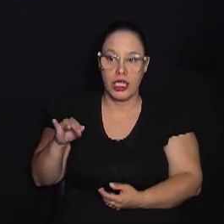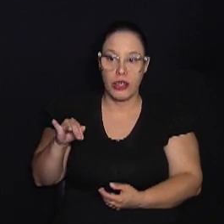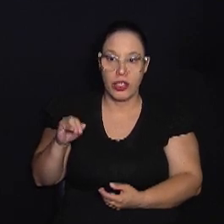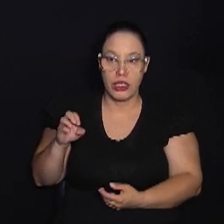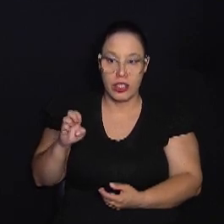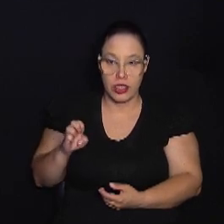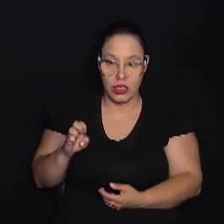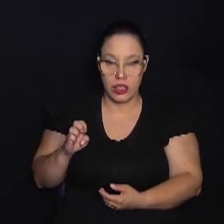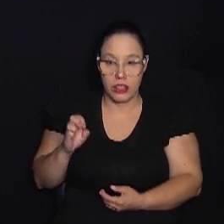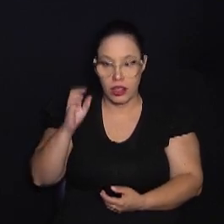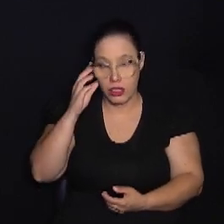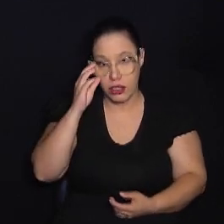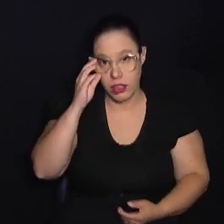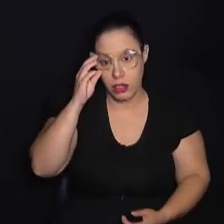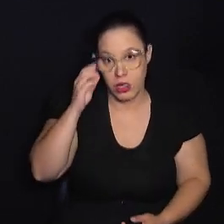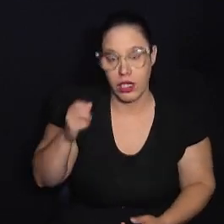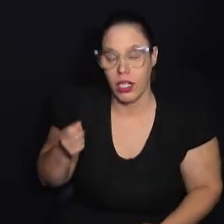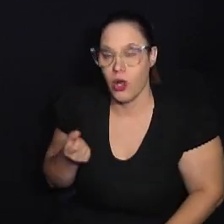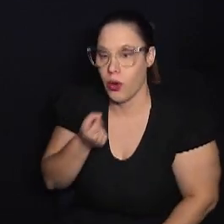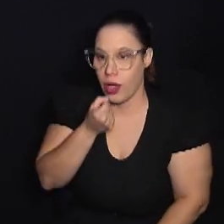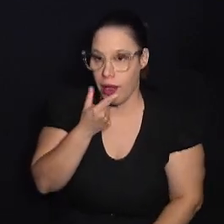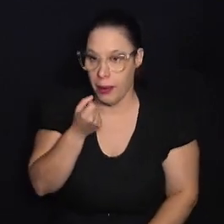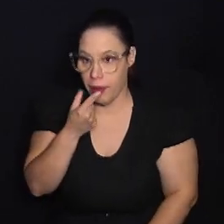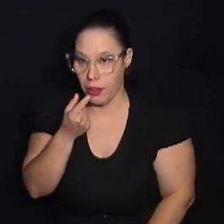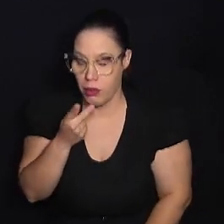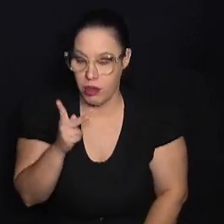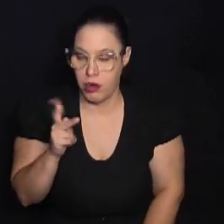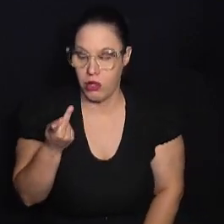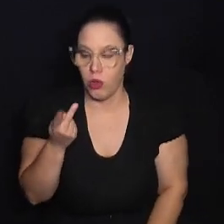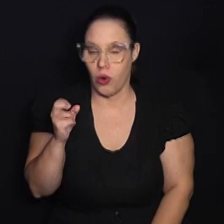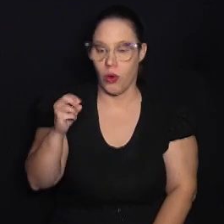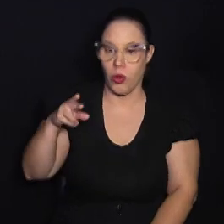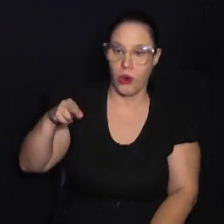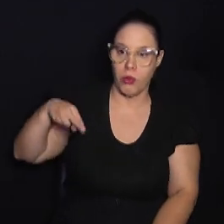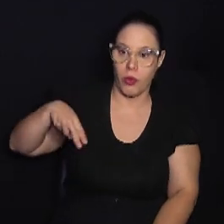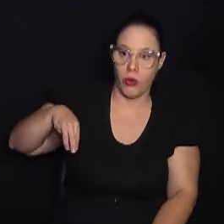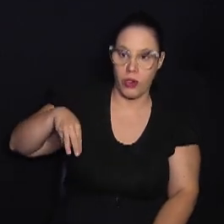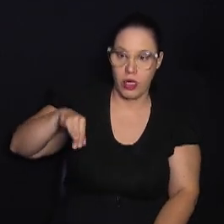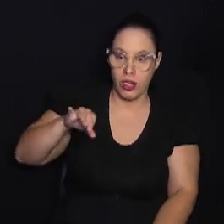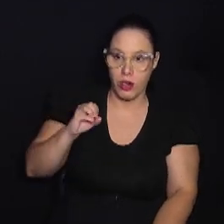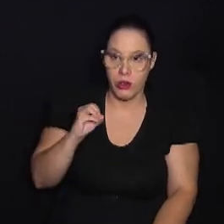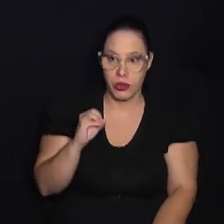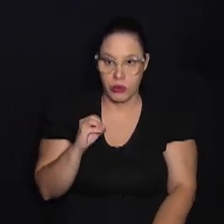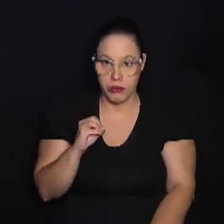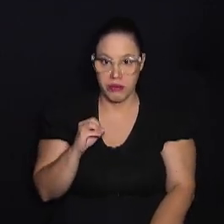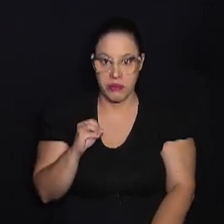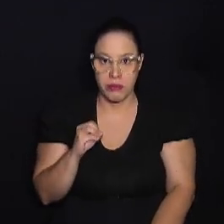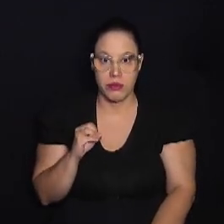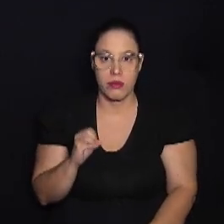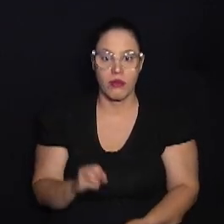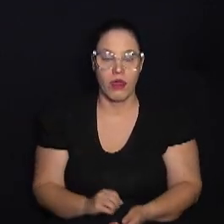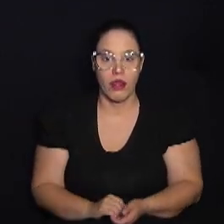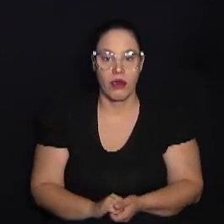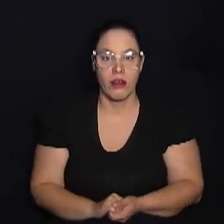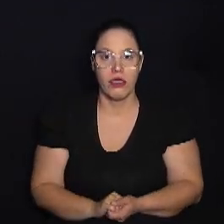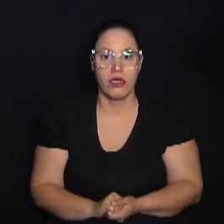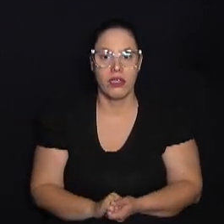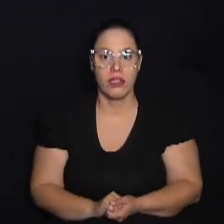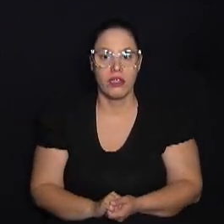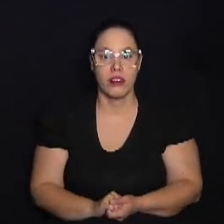tireoidiano. Alguns casos vai precisar fazer o iodo radioativo, em alguns casos não vai ser necessário adotar esse